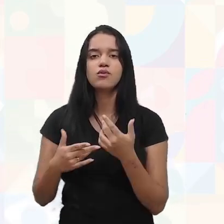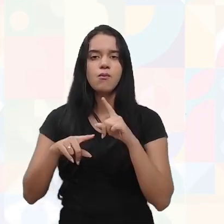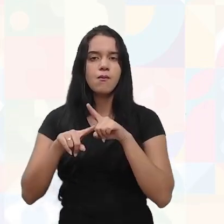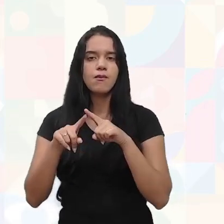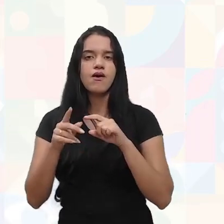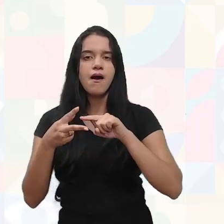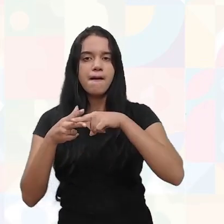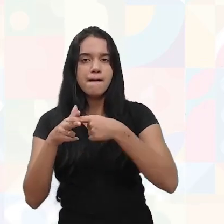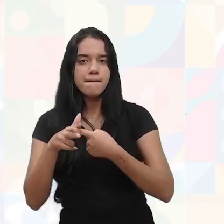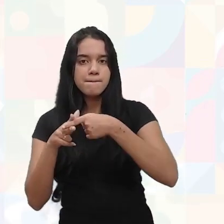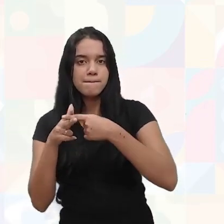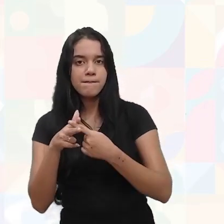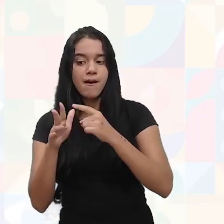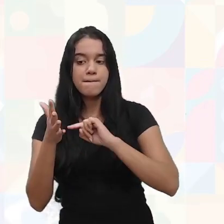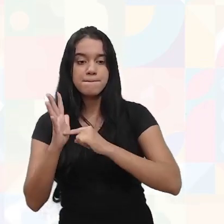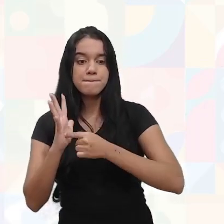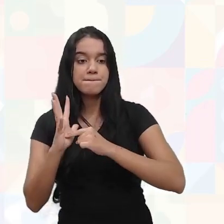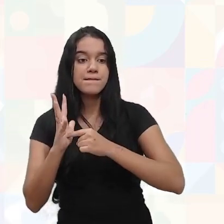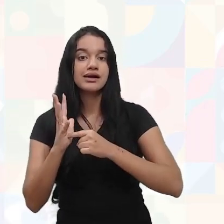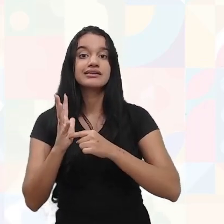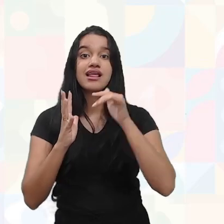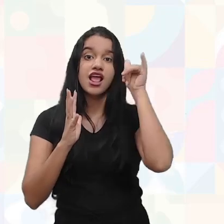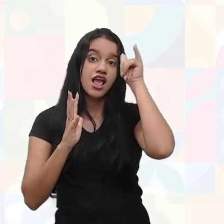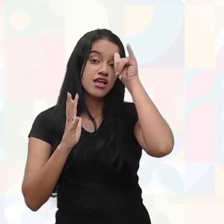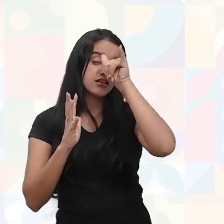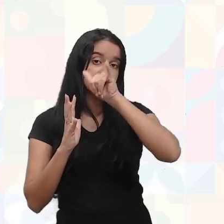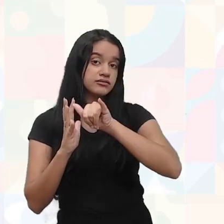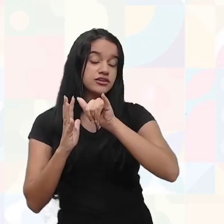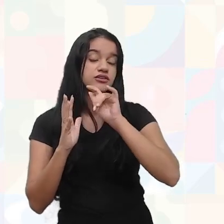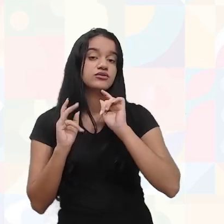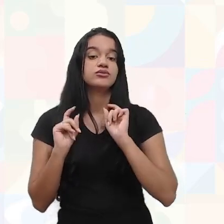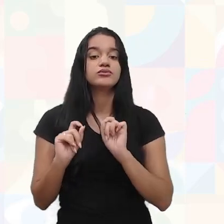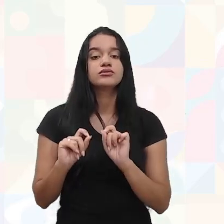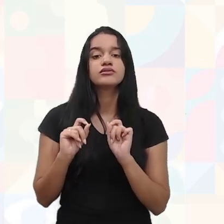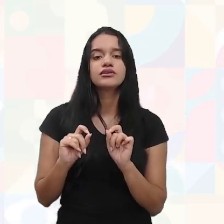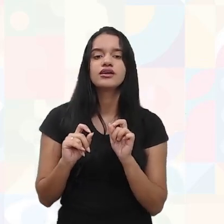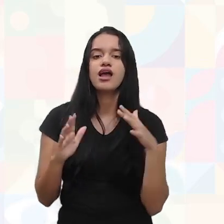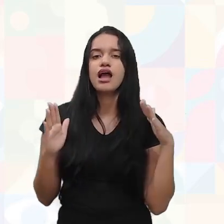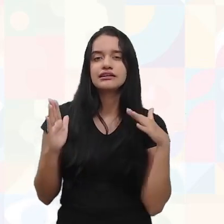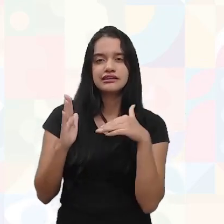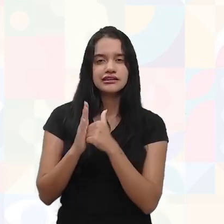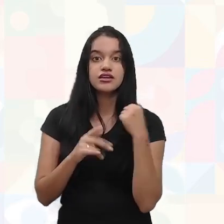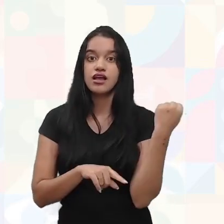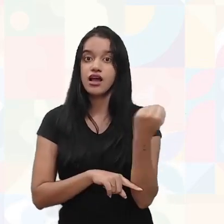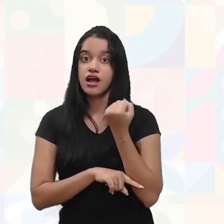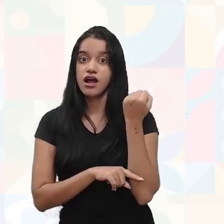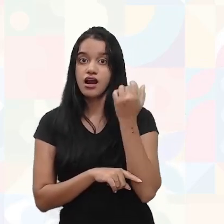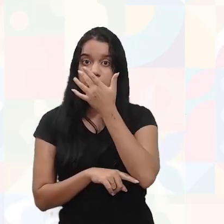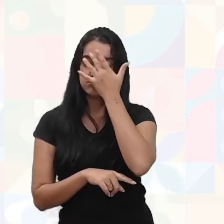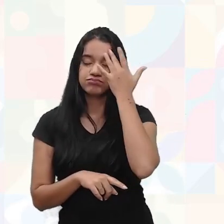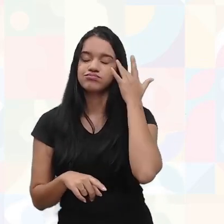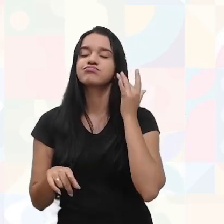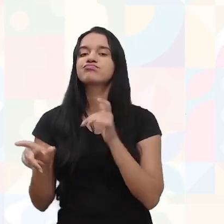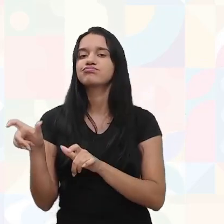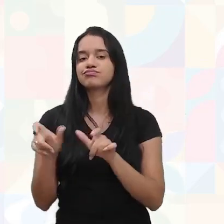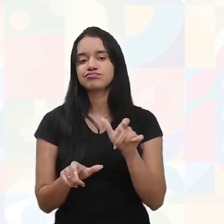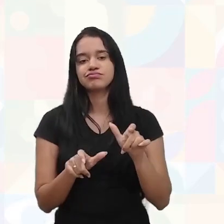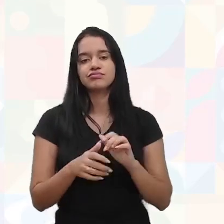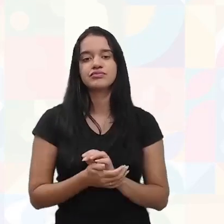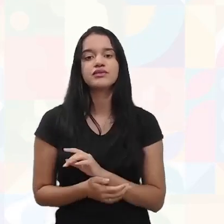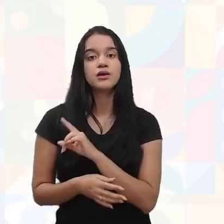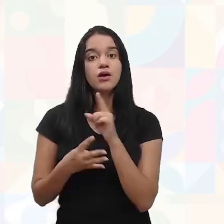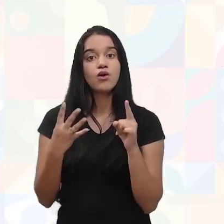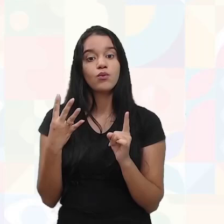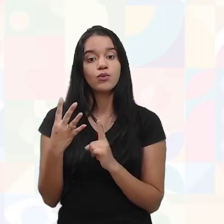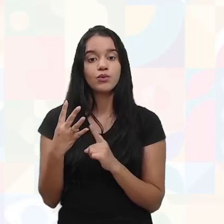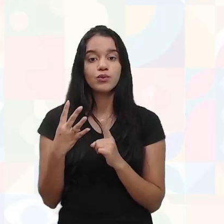máquina, evitando assim um acidente grave ao trabalhador. Vamos ao quarto